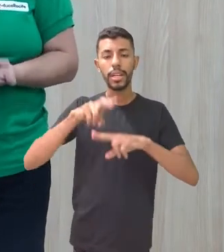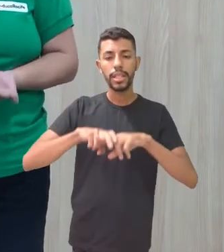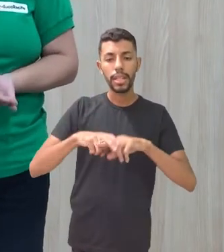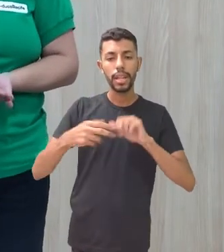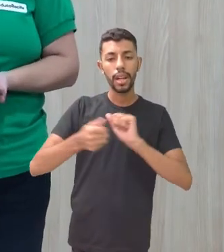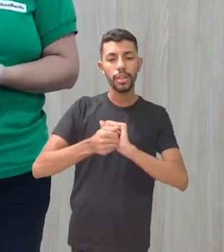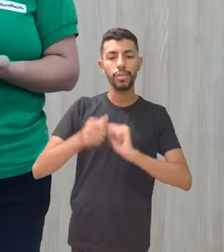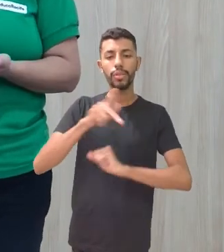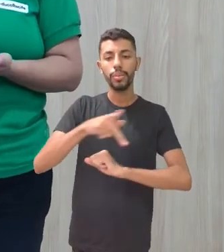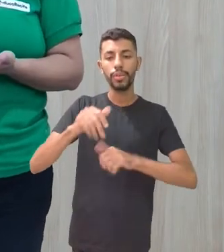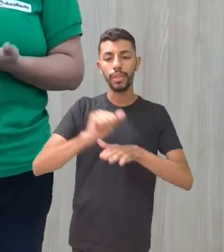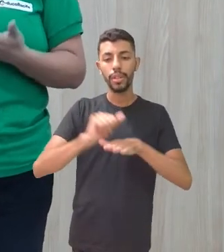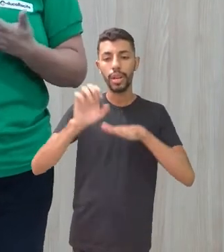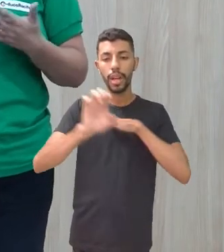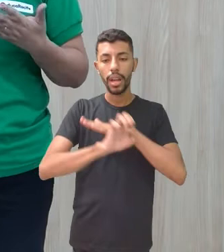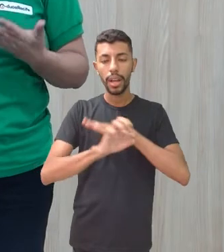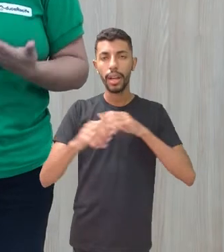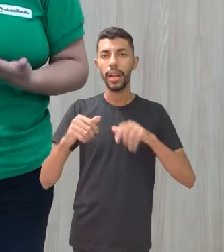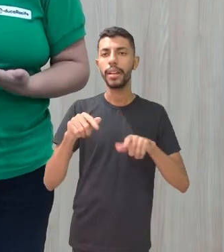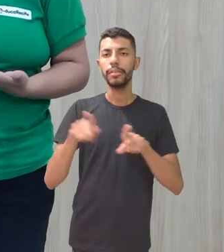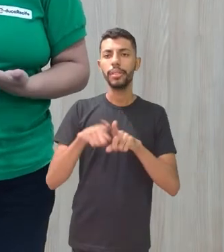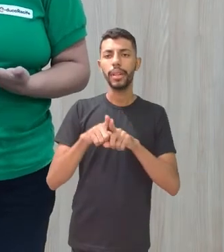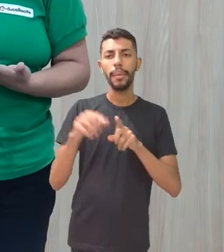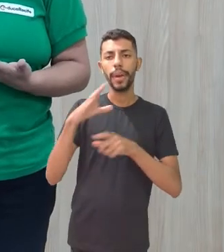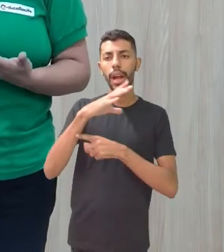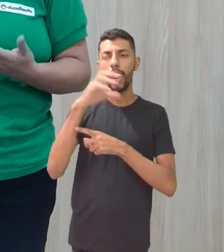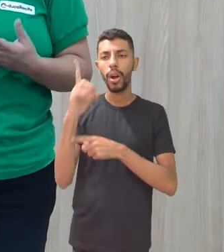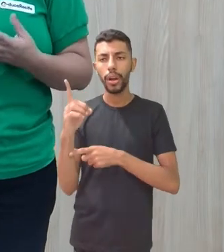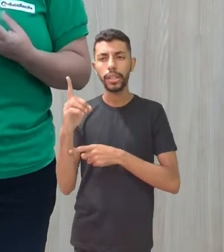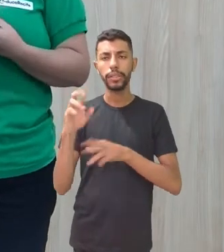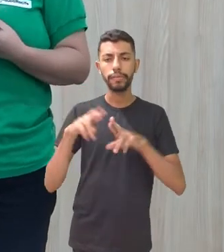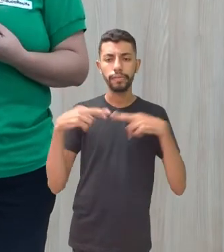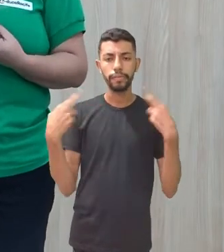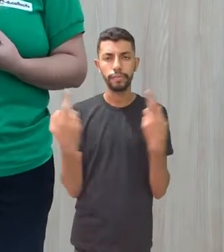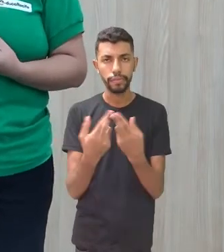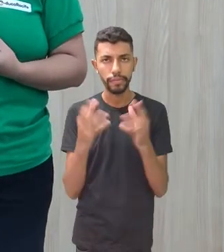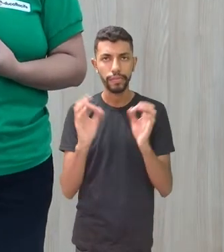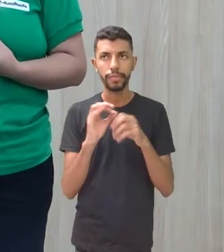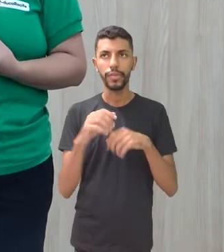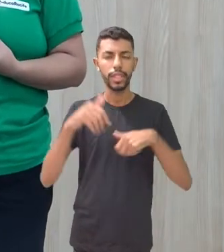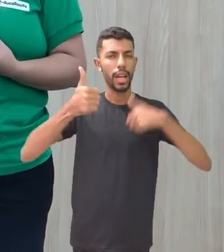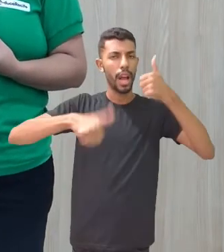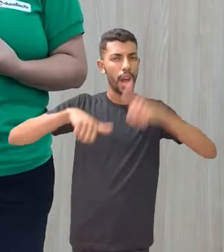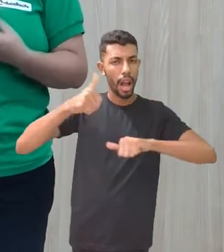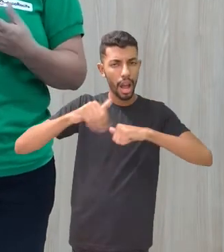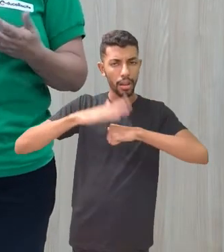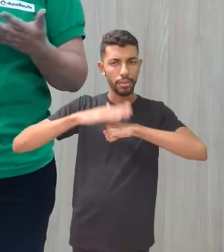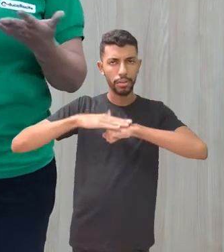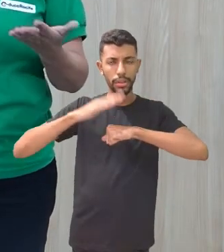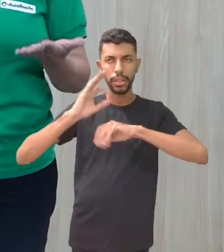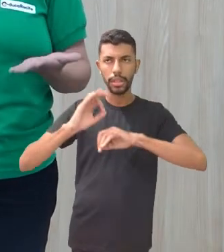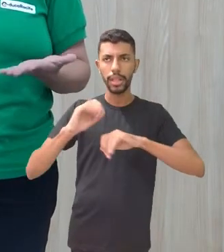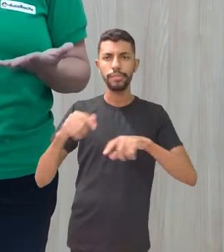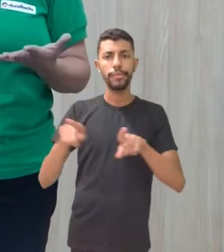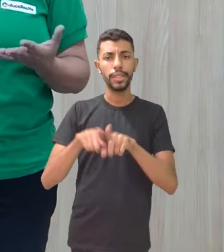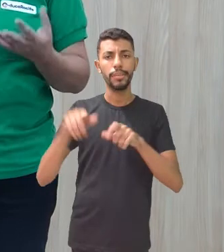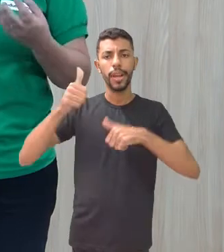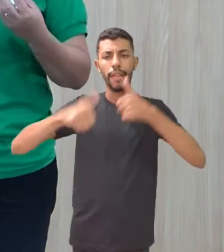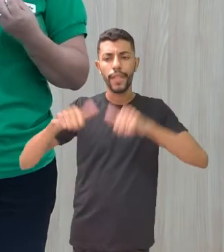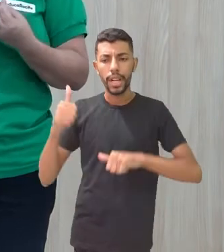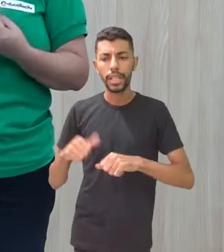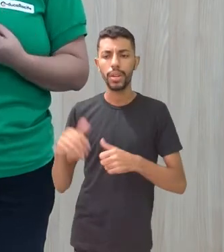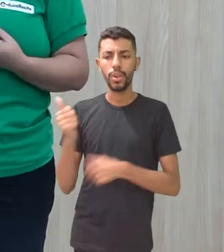professor do AEE, sentar com a coordenação da escola, fazer sua autoavaliação, a avaliação dos